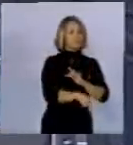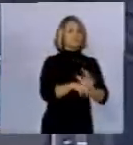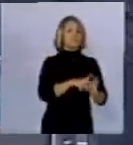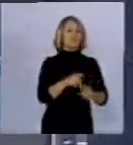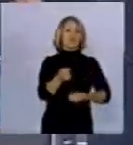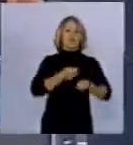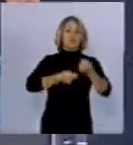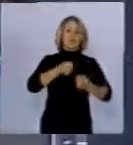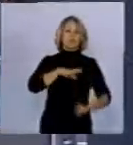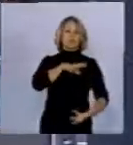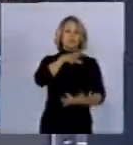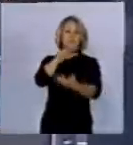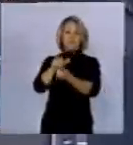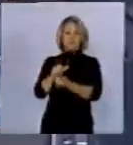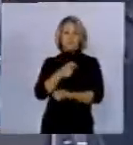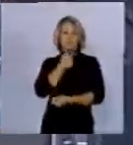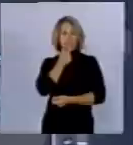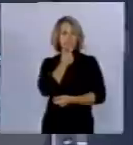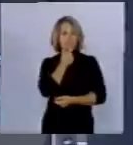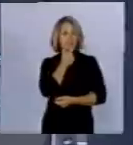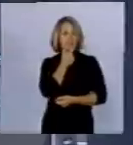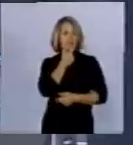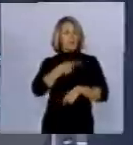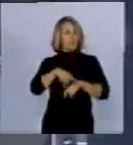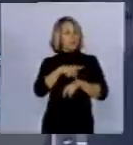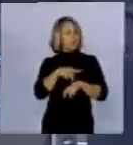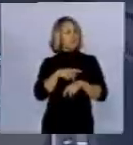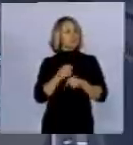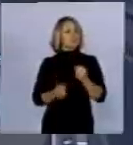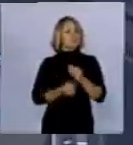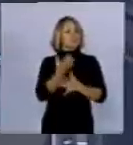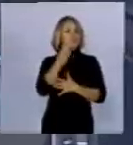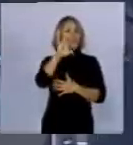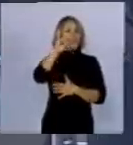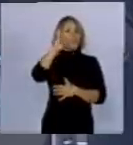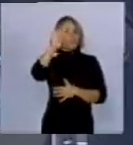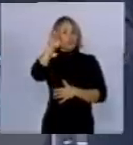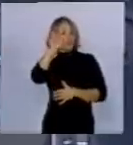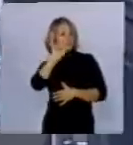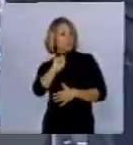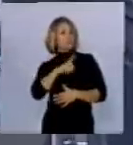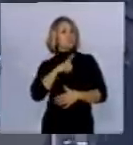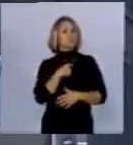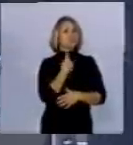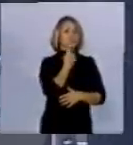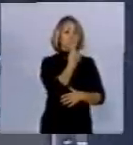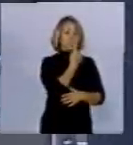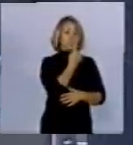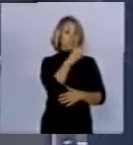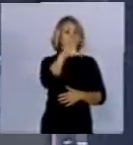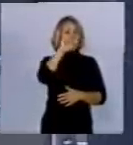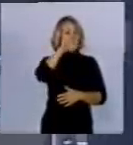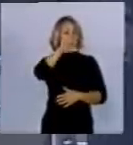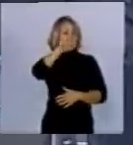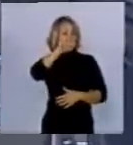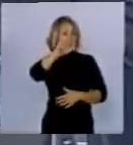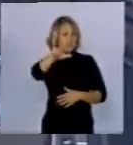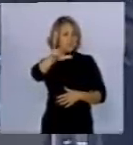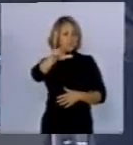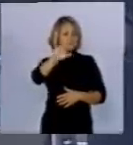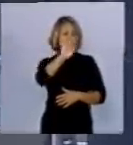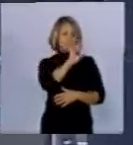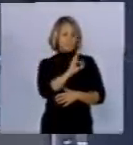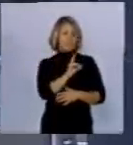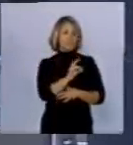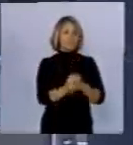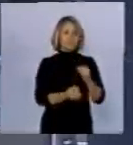Global Reino Unido criou cotas inicialmente criação com a criação de um canal especificamente destinado às